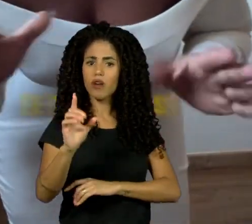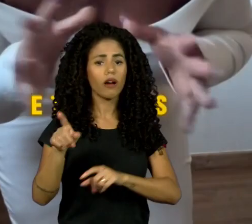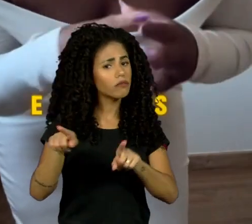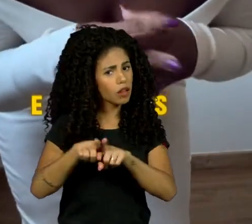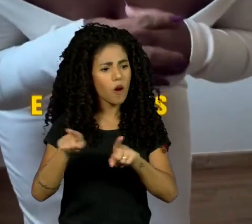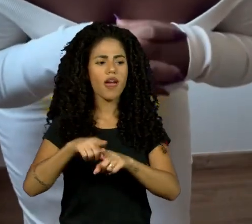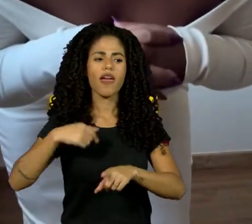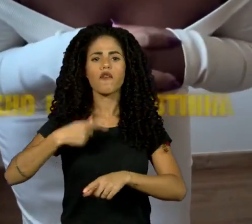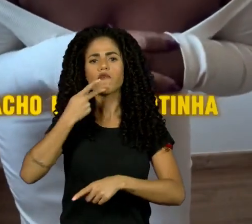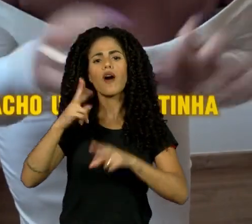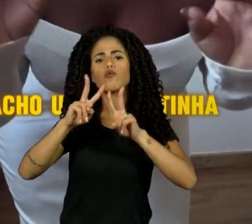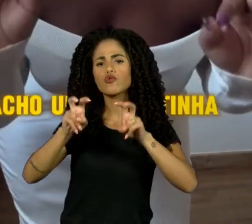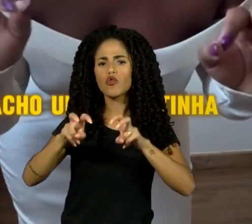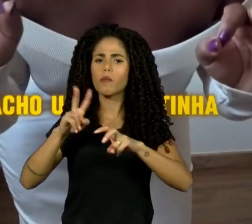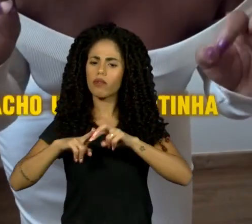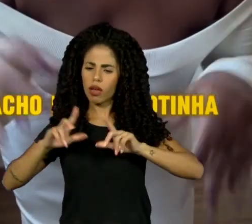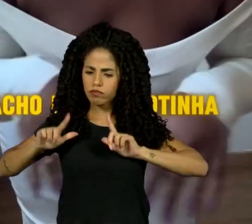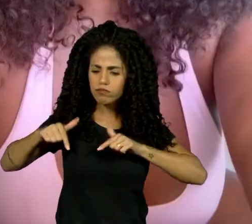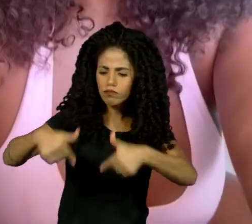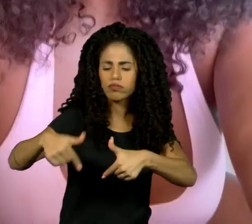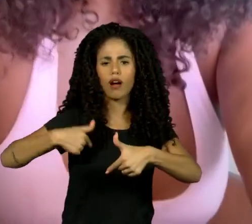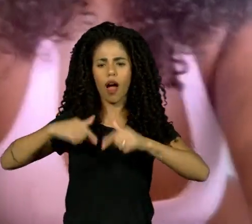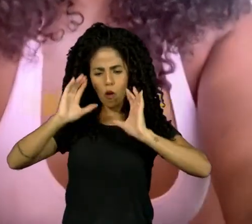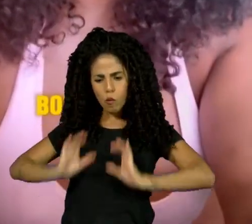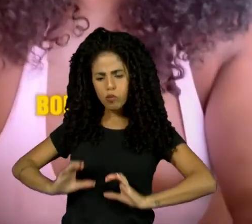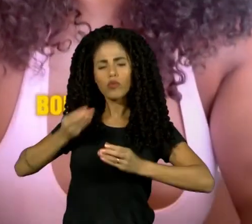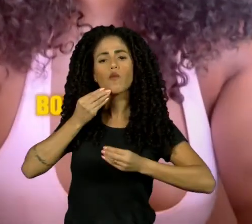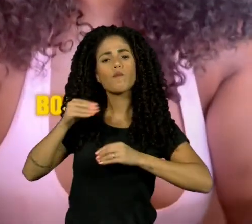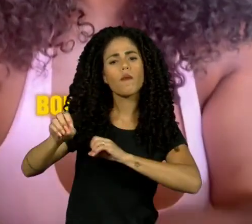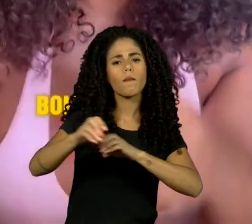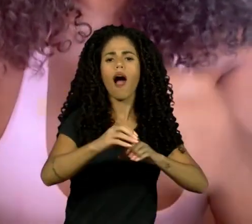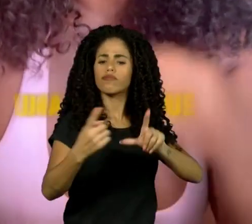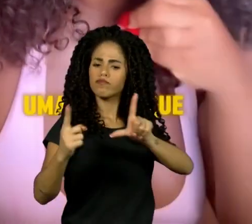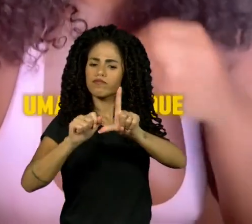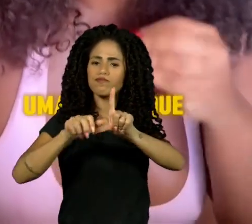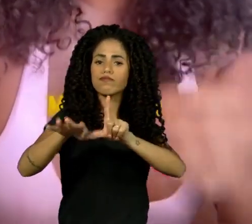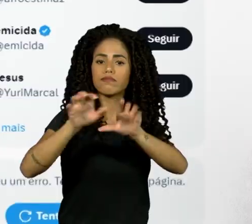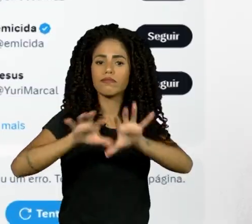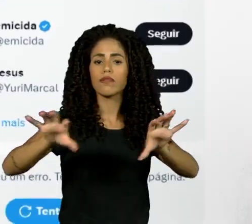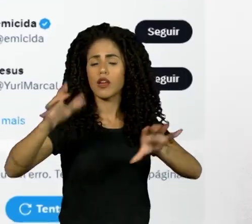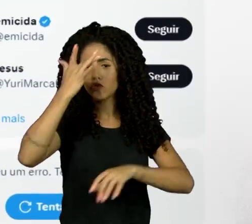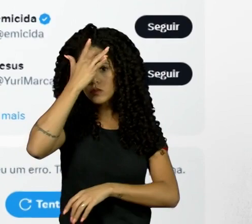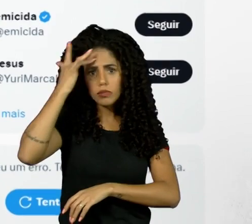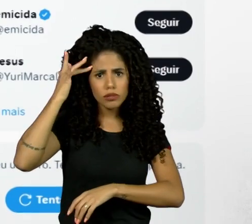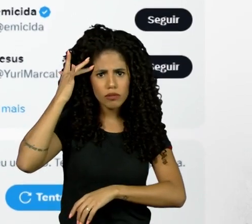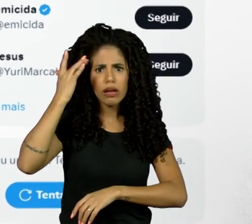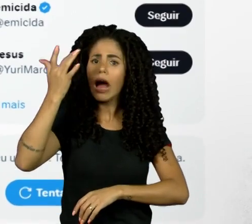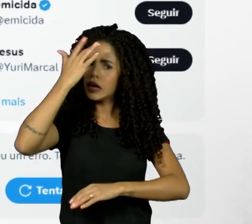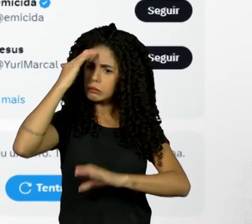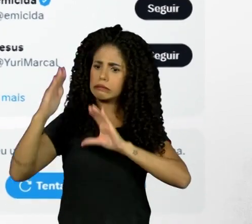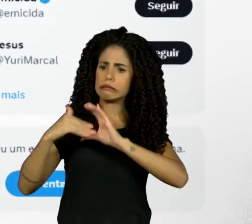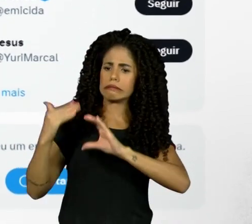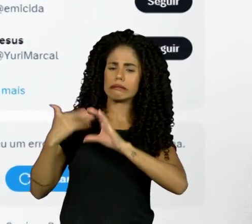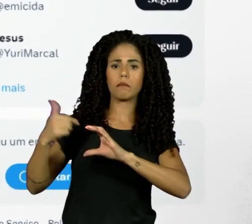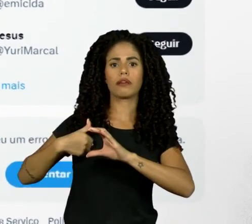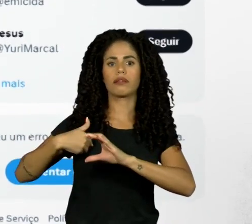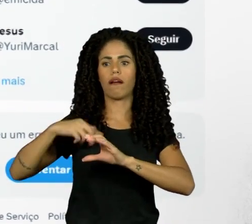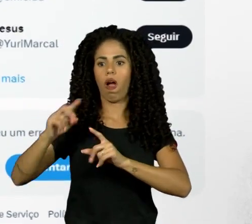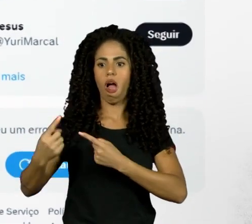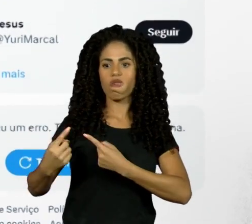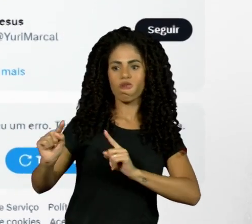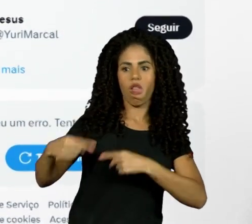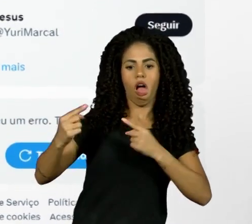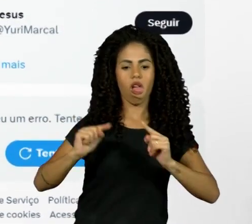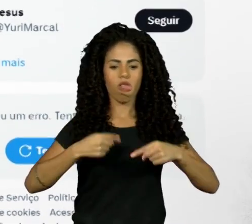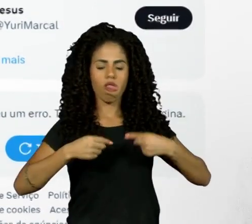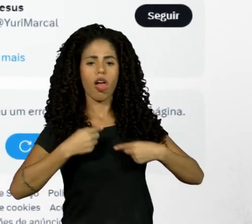sobre comportamentos, sobre posicionamentos que vão influenciar na vida de milhões de pessoas. Recebo muitos ataques, muitos haters, mas eu sou uma mulher